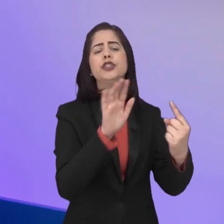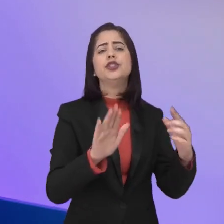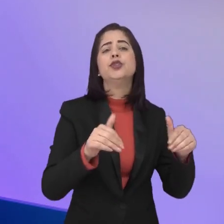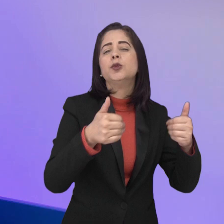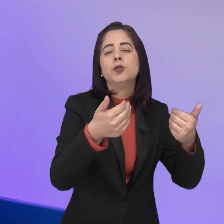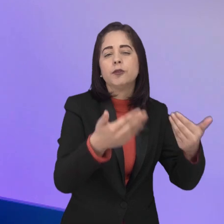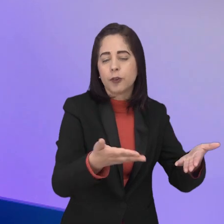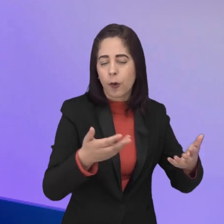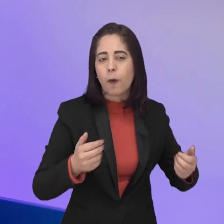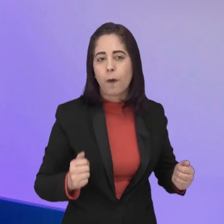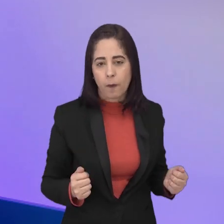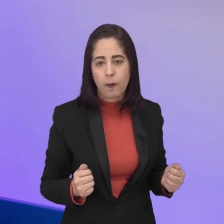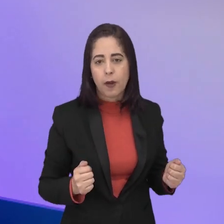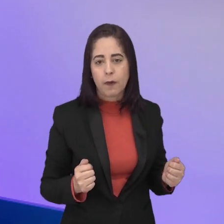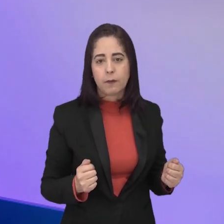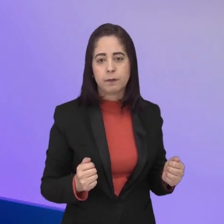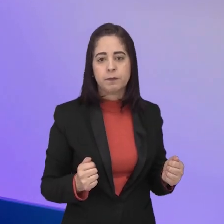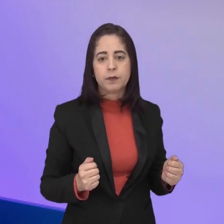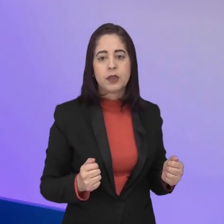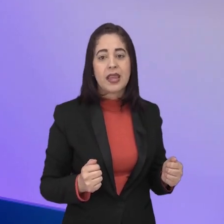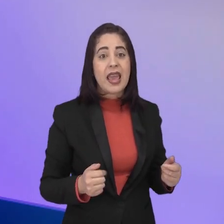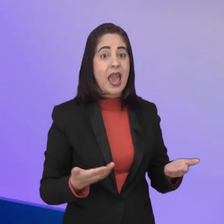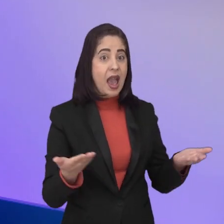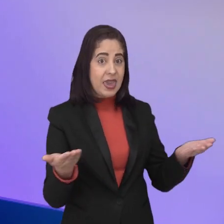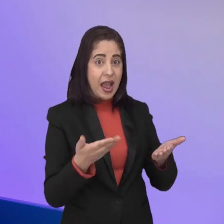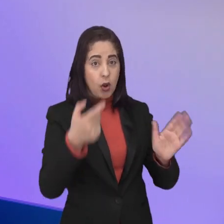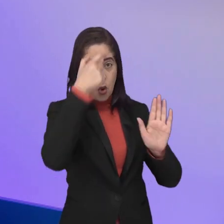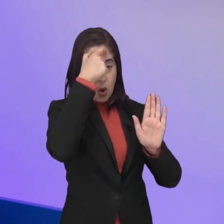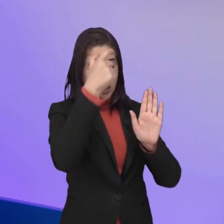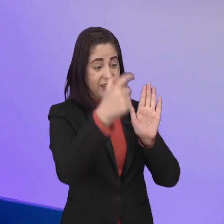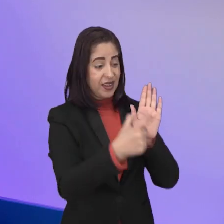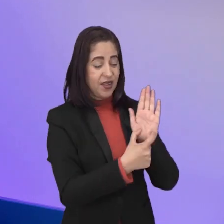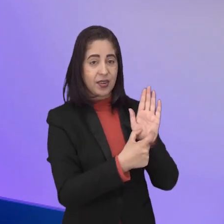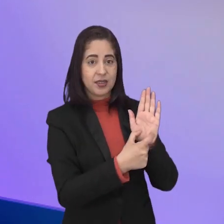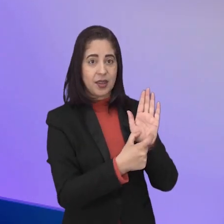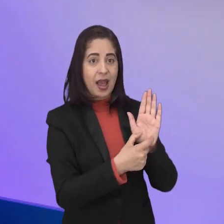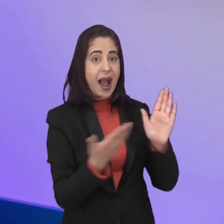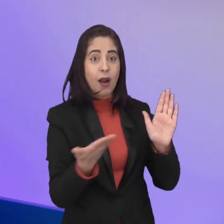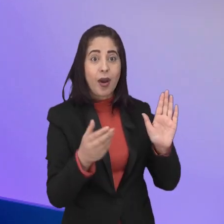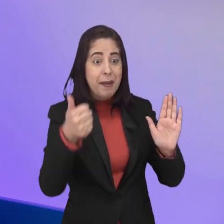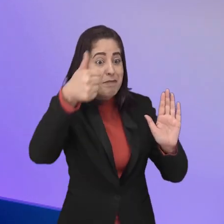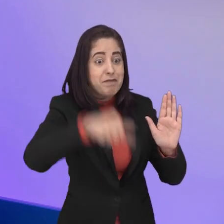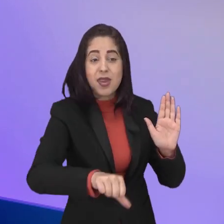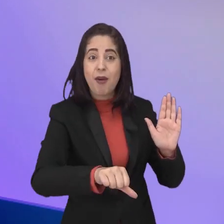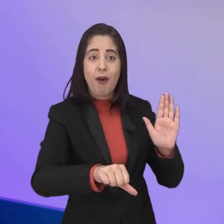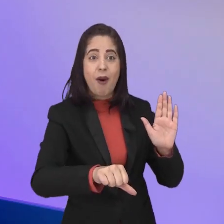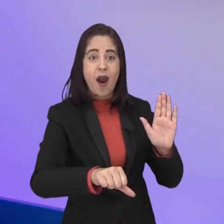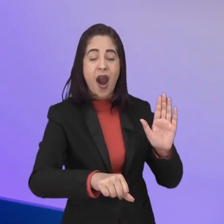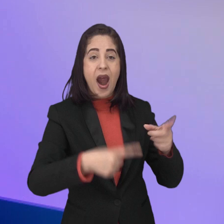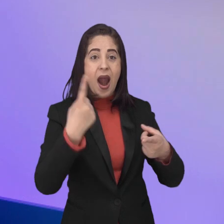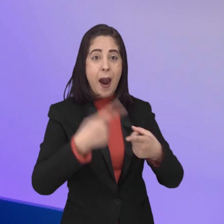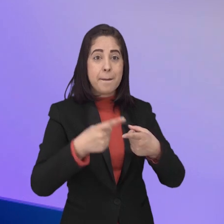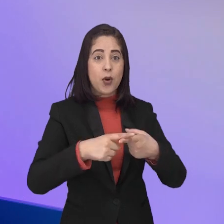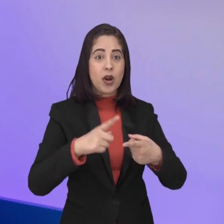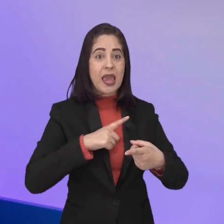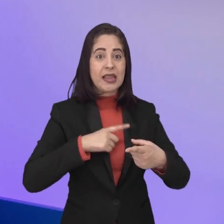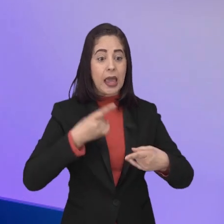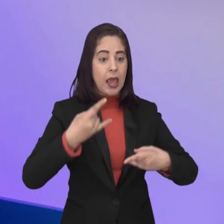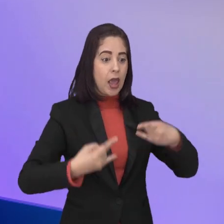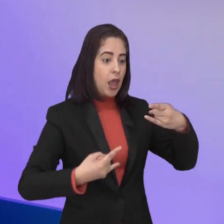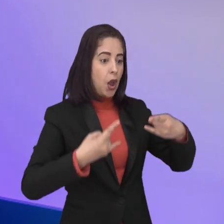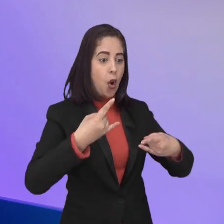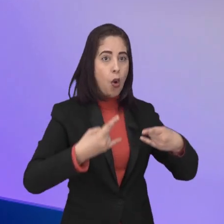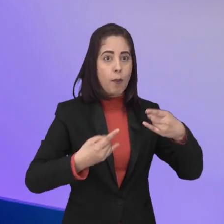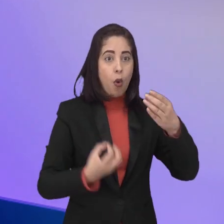ela adiante, independente do que seja o conteúdo, e com a inteligência artificial isso se agrava, já que são máquinas produzindo